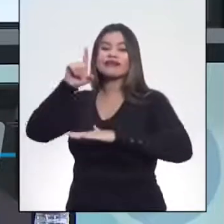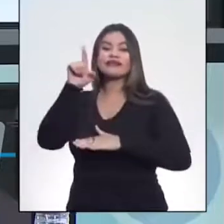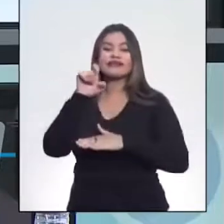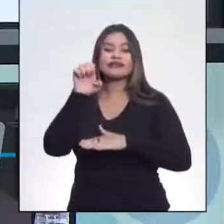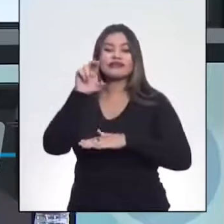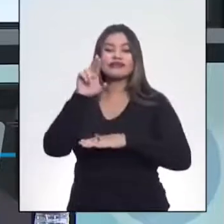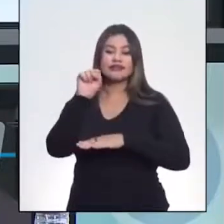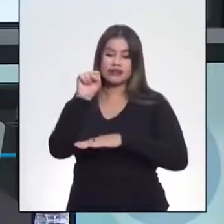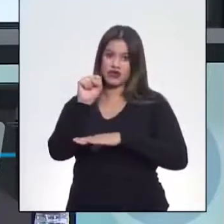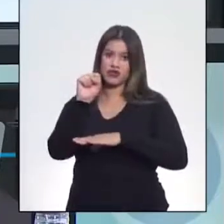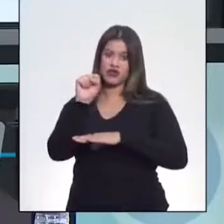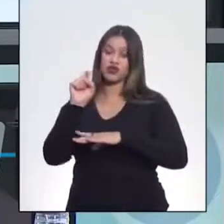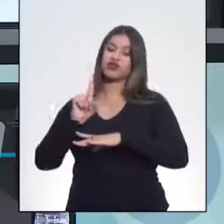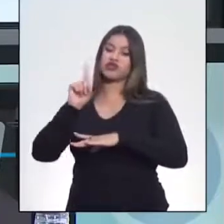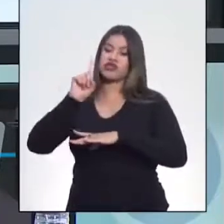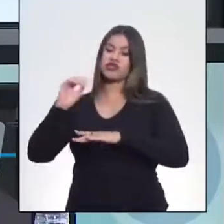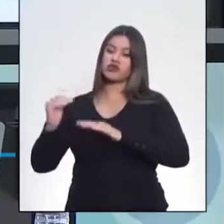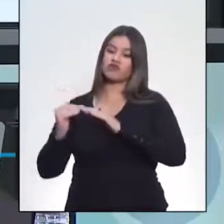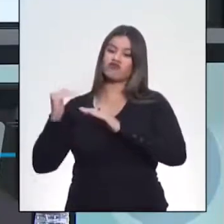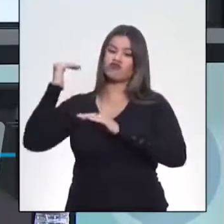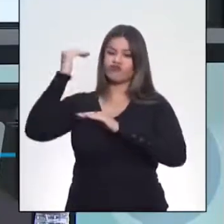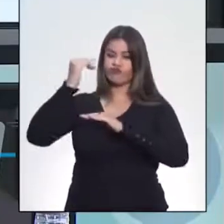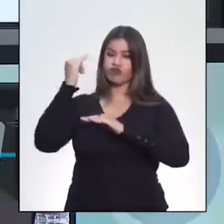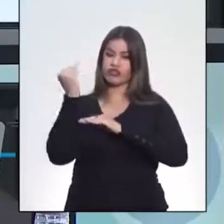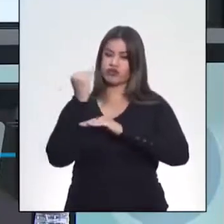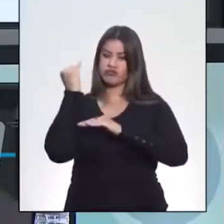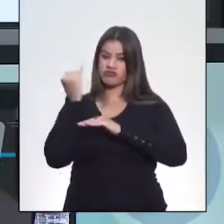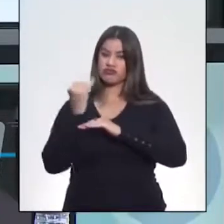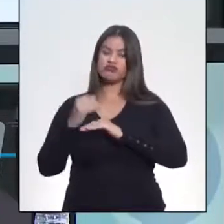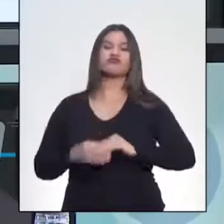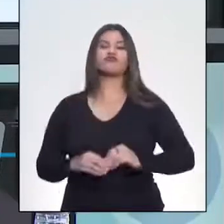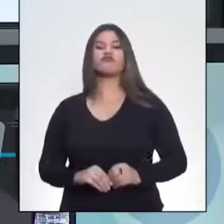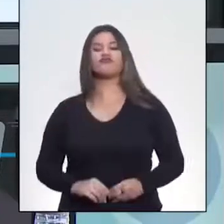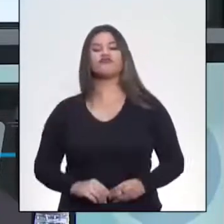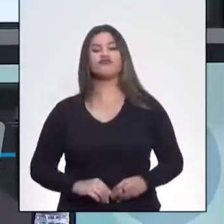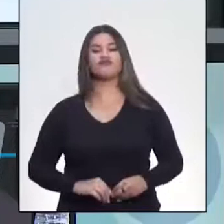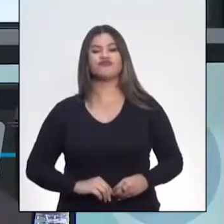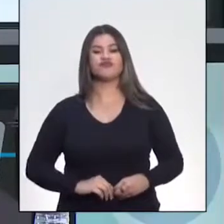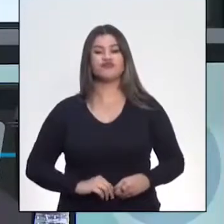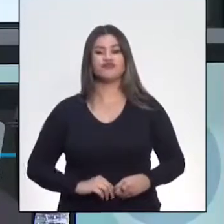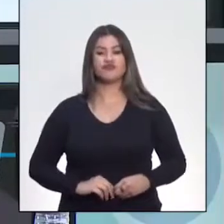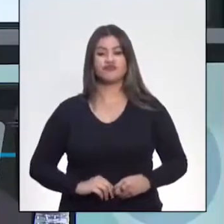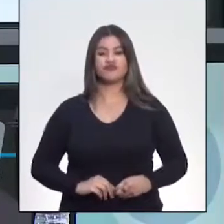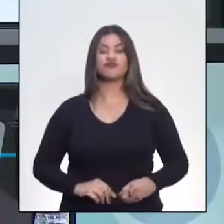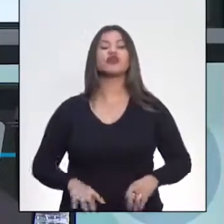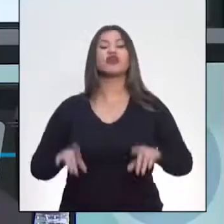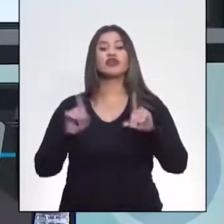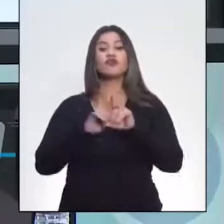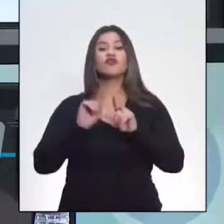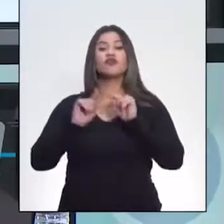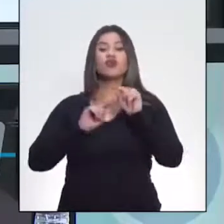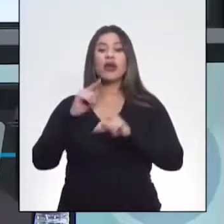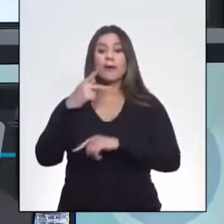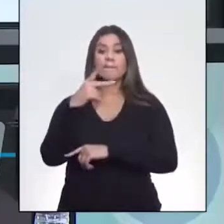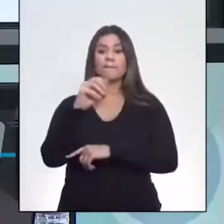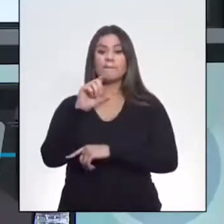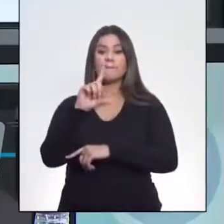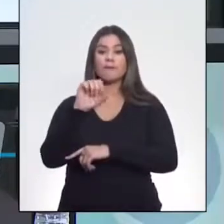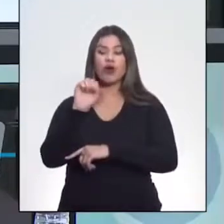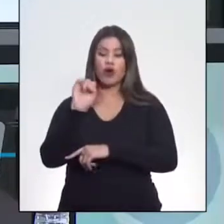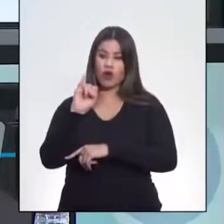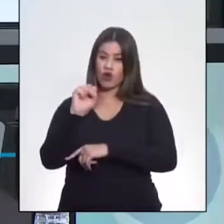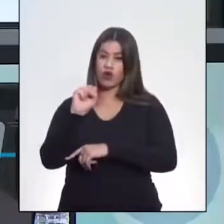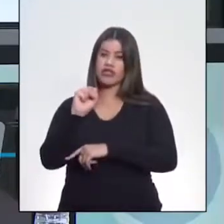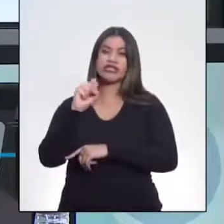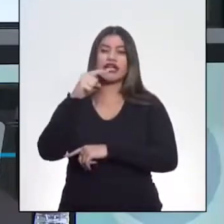que eles tinham como mais importante da Grécia Antiga a lembrando que as poles elas guerreavam entre si